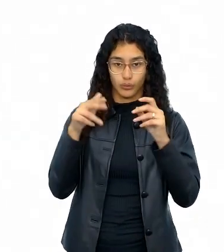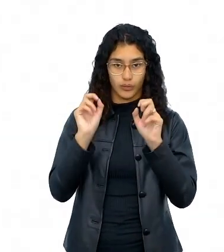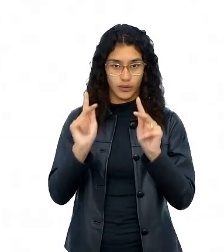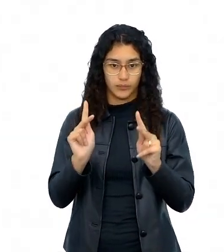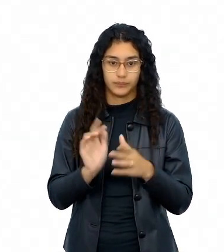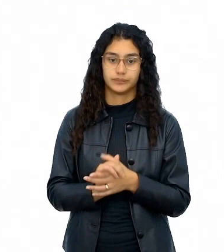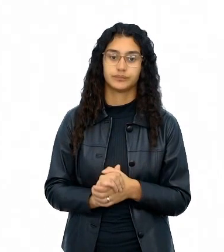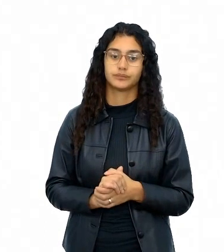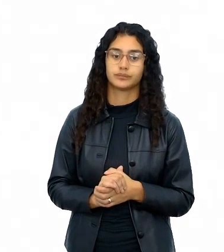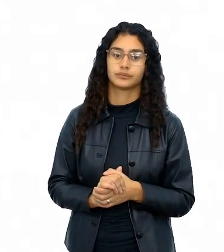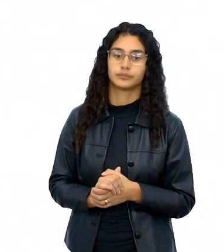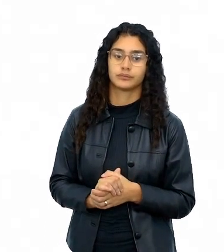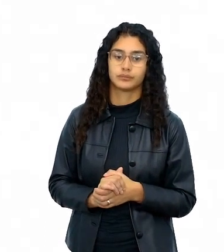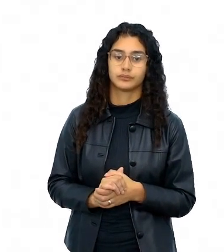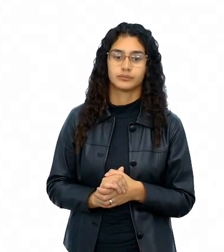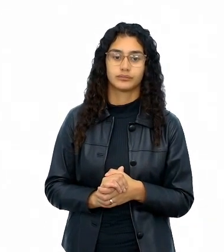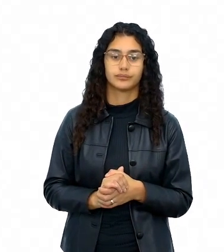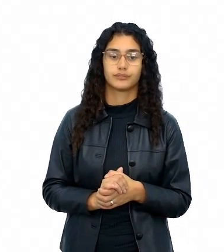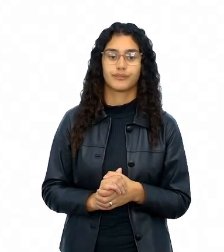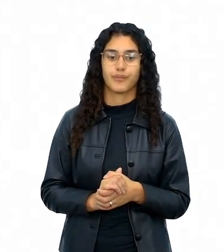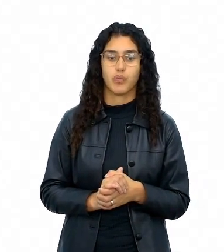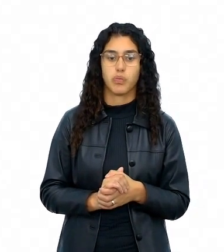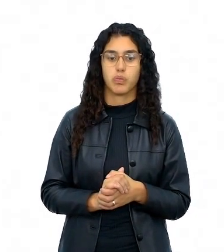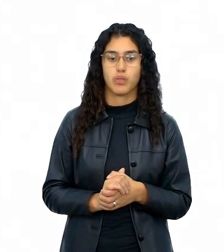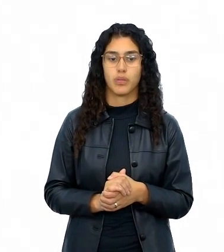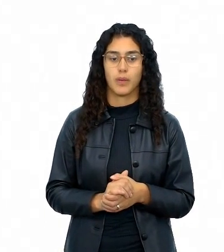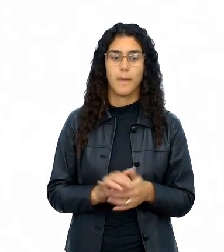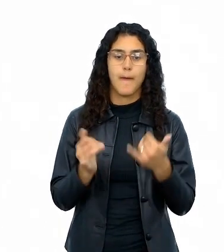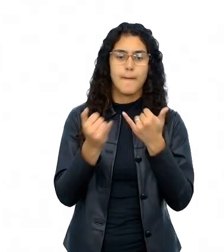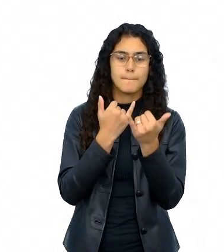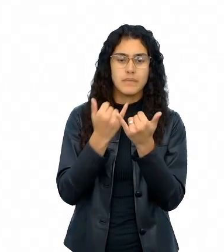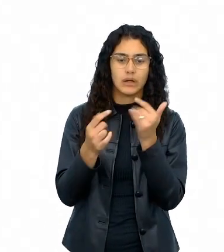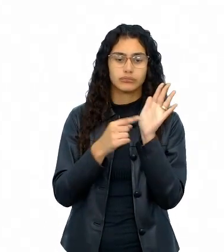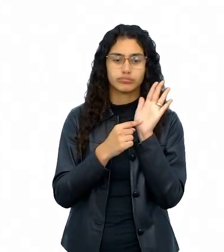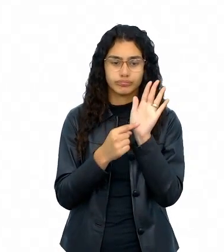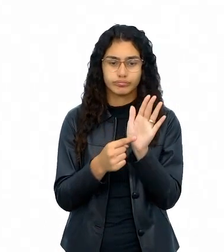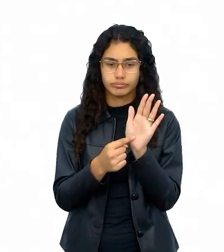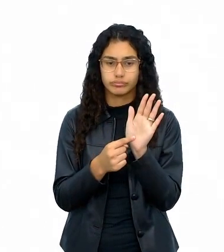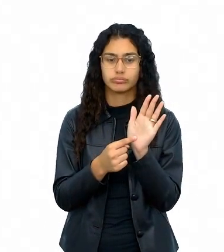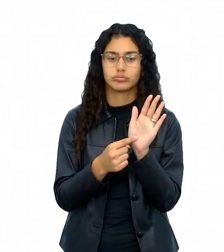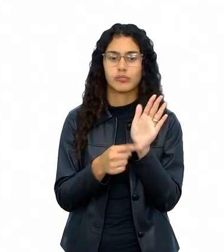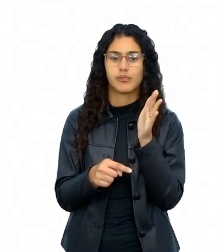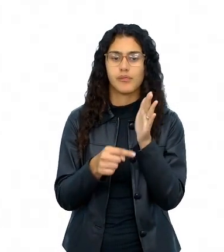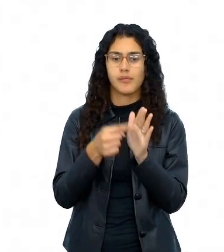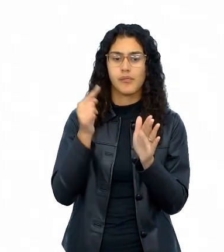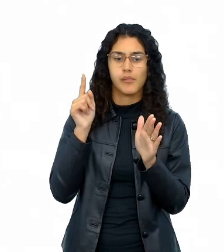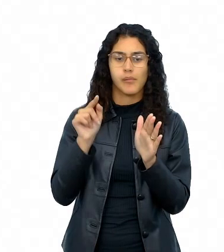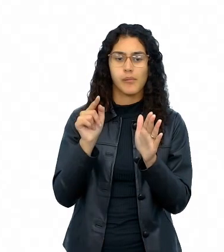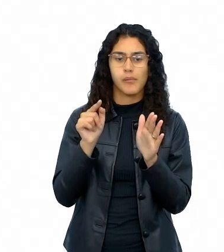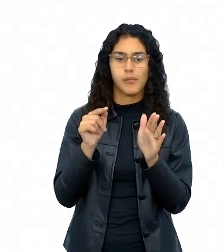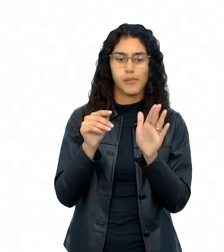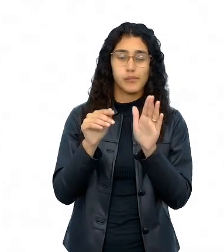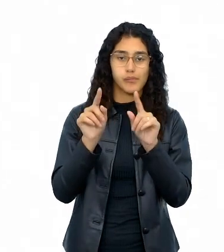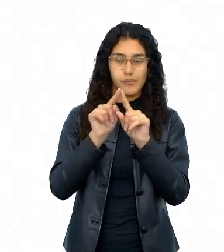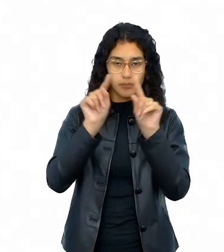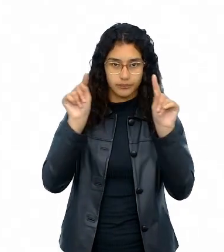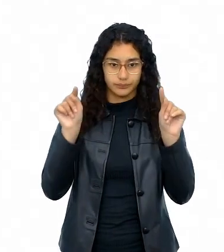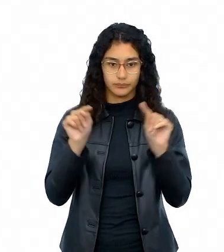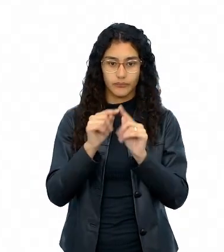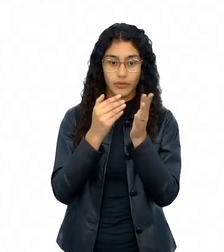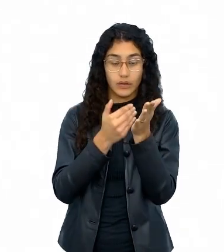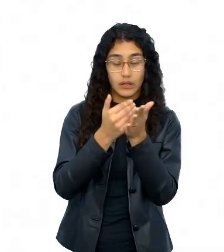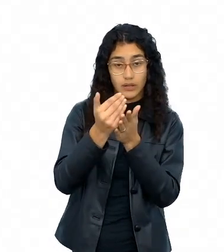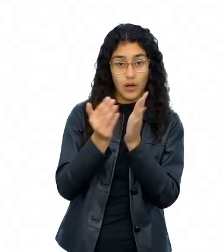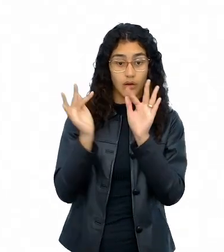bom? Então, essa que parece uma elipse meio achatadinha é a etapa inicial e final.